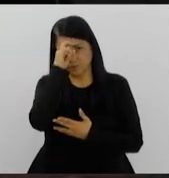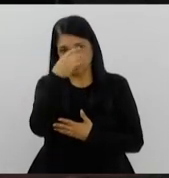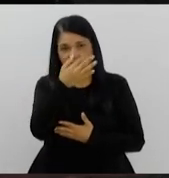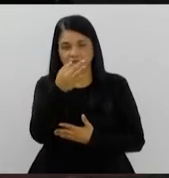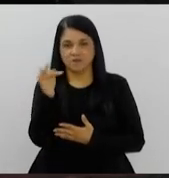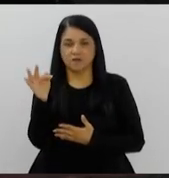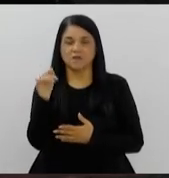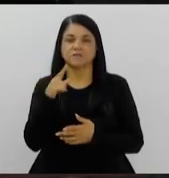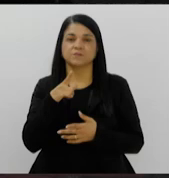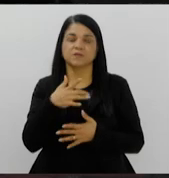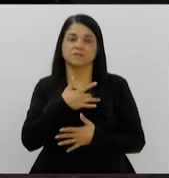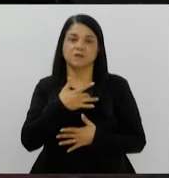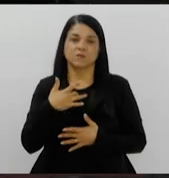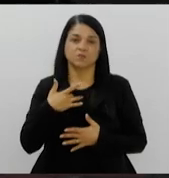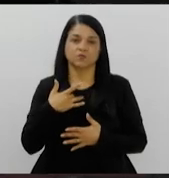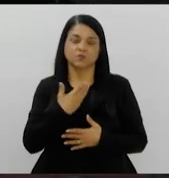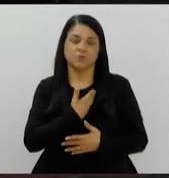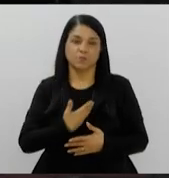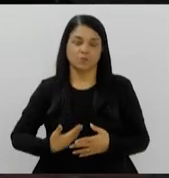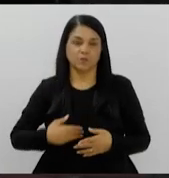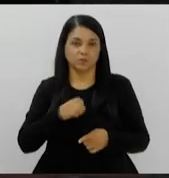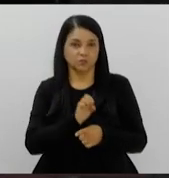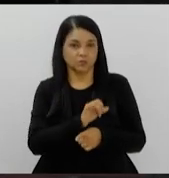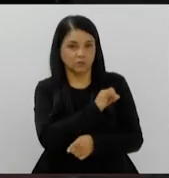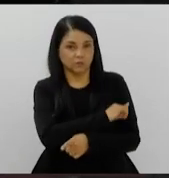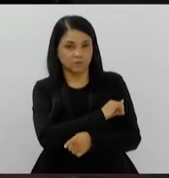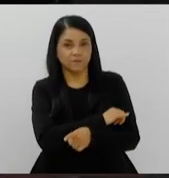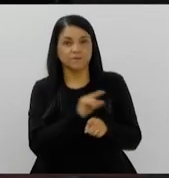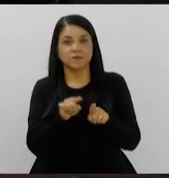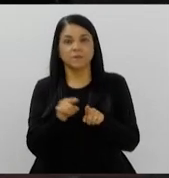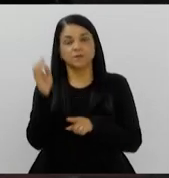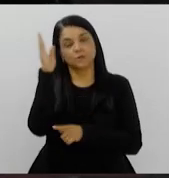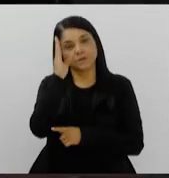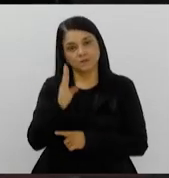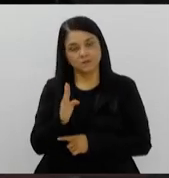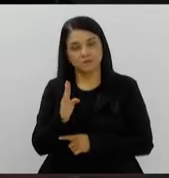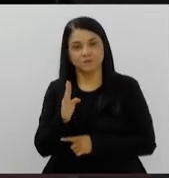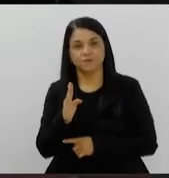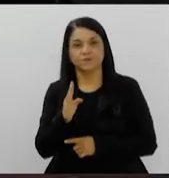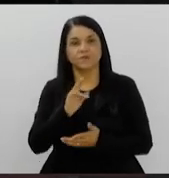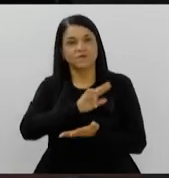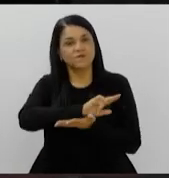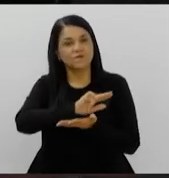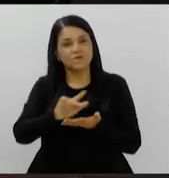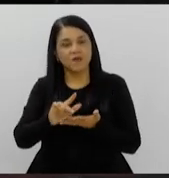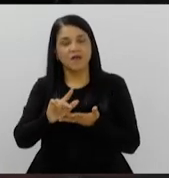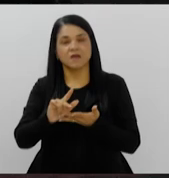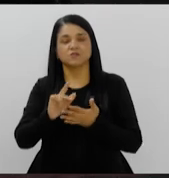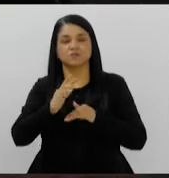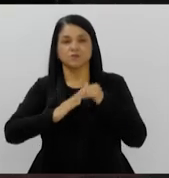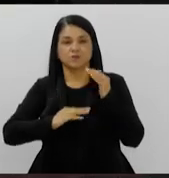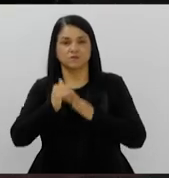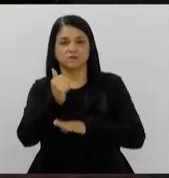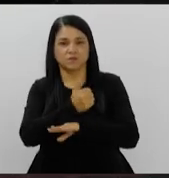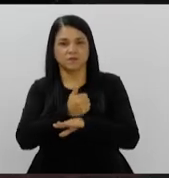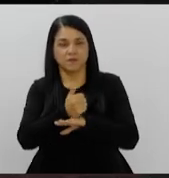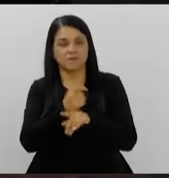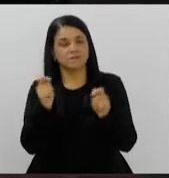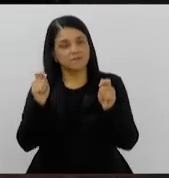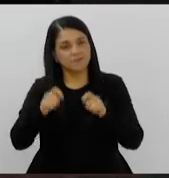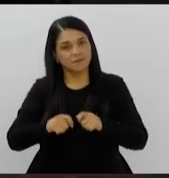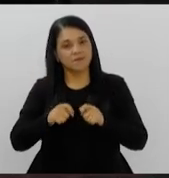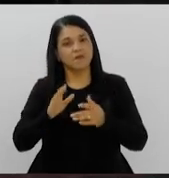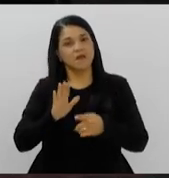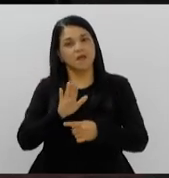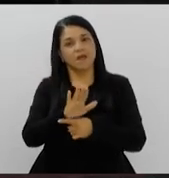só para a saúde pública do Estado do Rio de Janeiro, mas para a saúde pública de todo o Brasil. São várias especialidades que podem